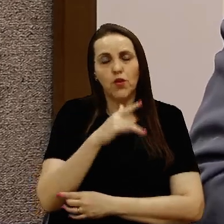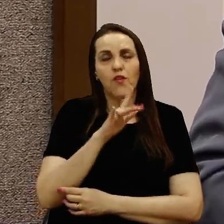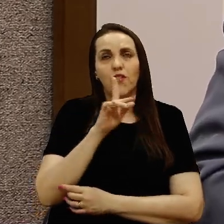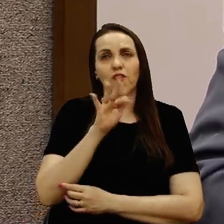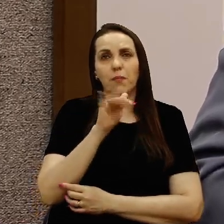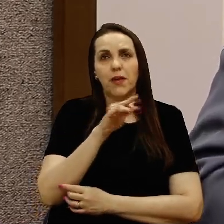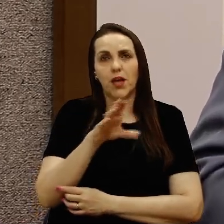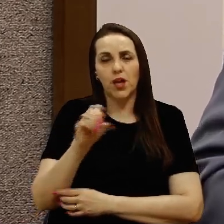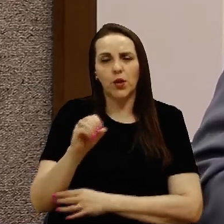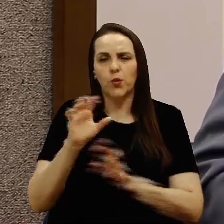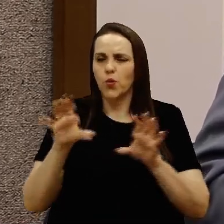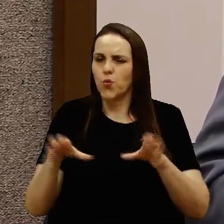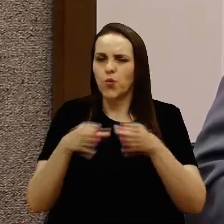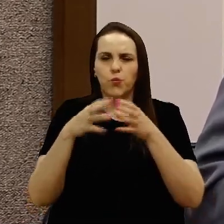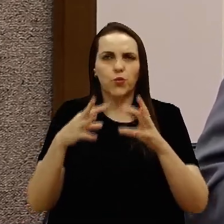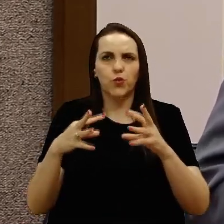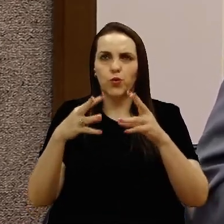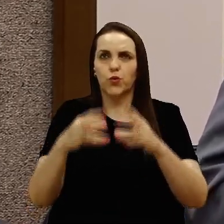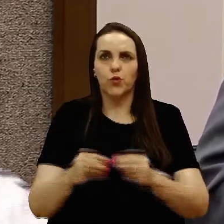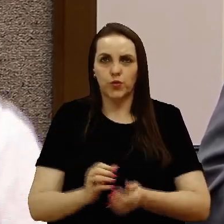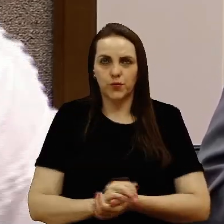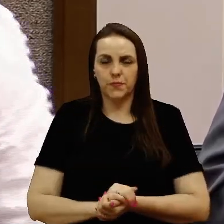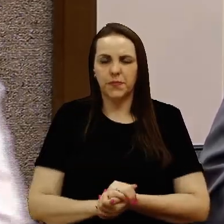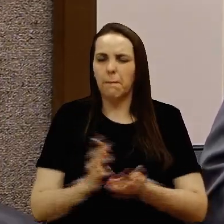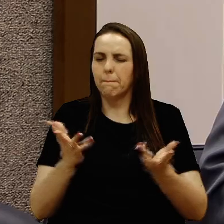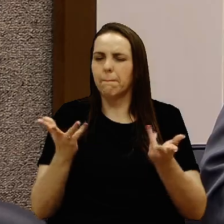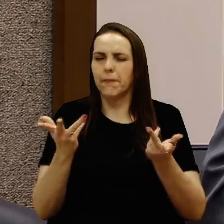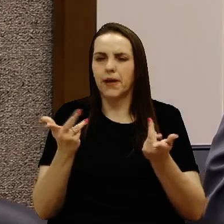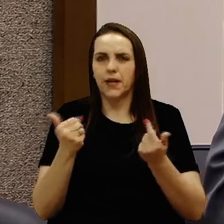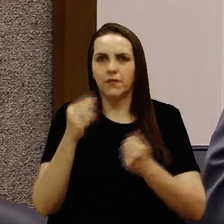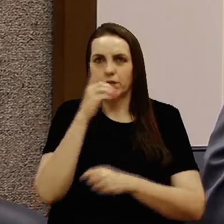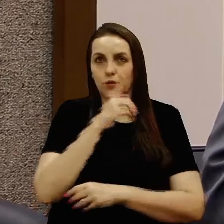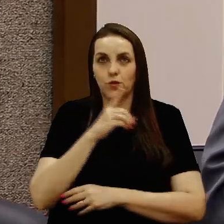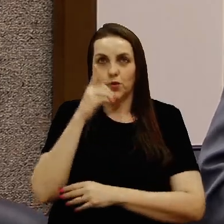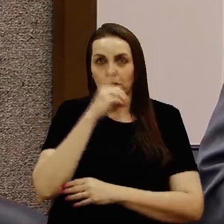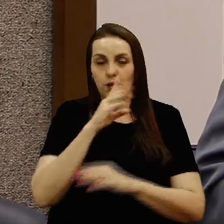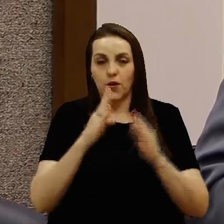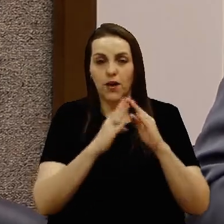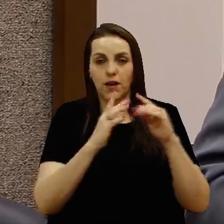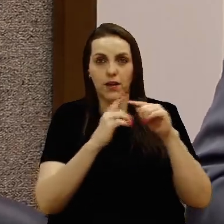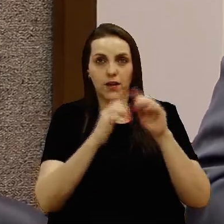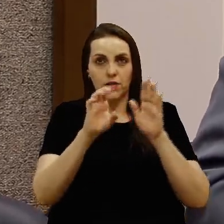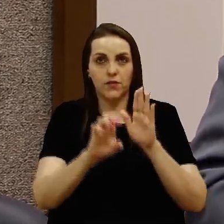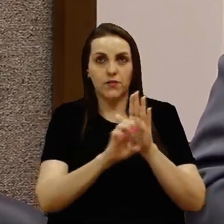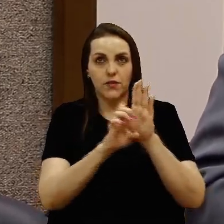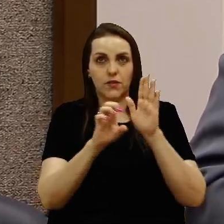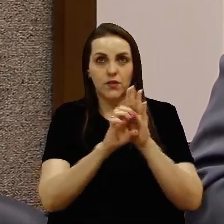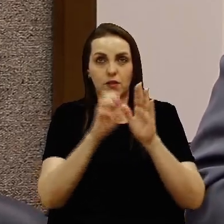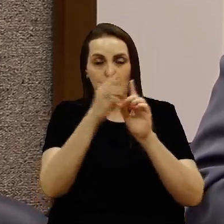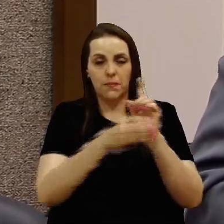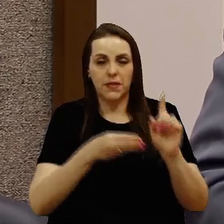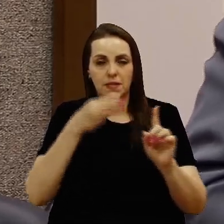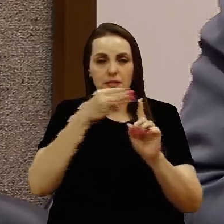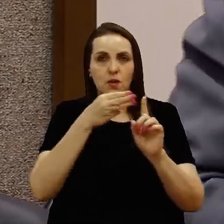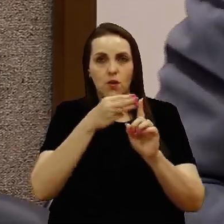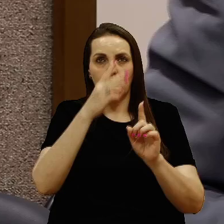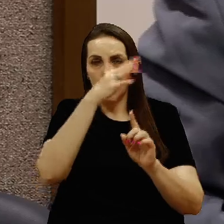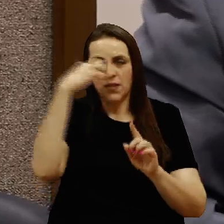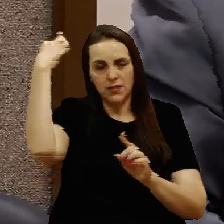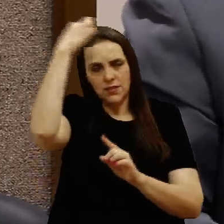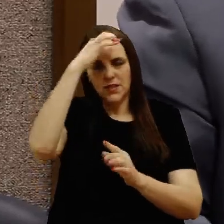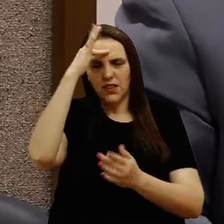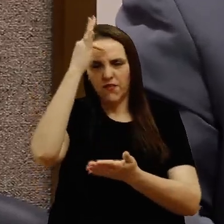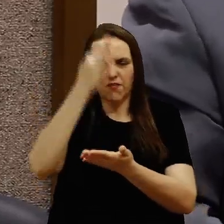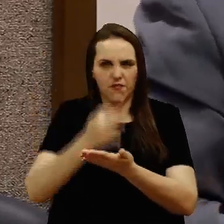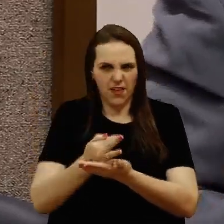Maravilhoso almoço domingo da Igreja Evangélica A Missão do Santa Fé. Muito obrigado pelo convite, estava